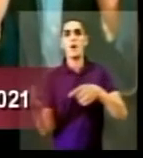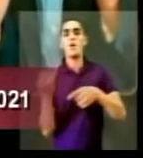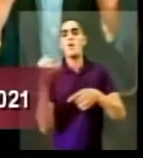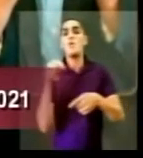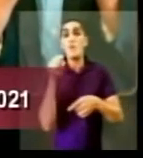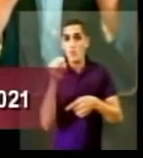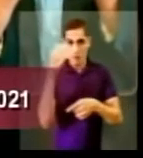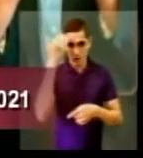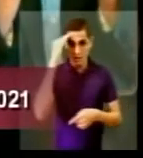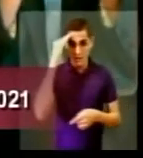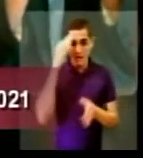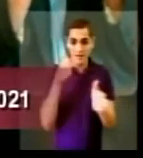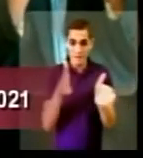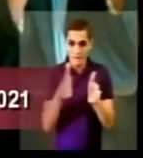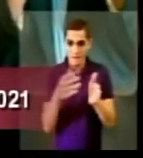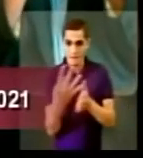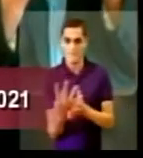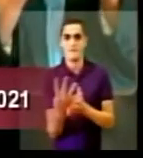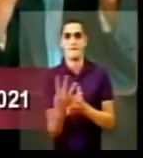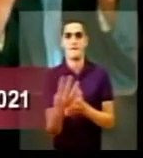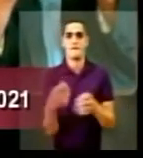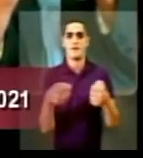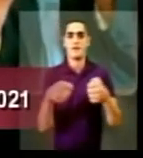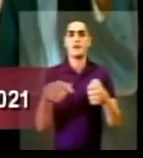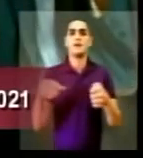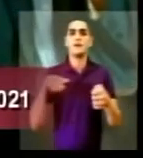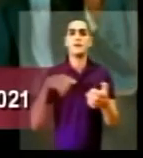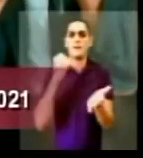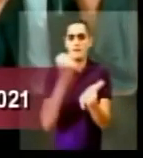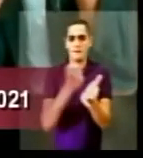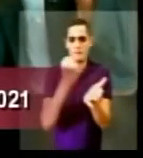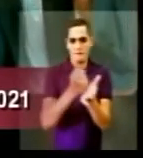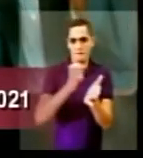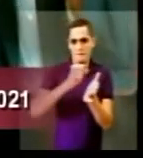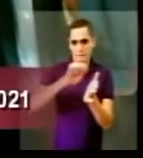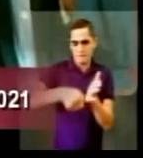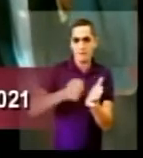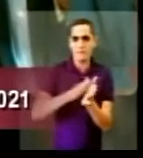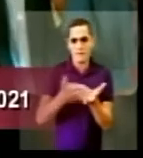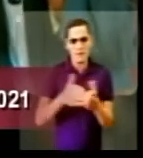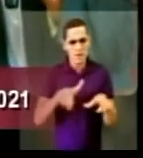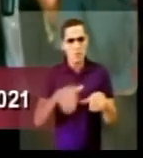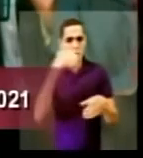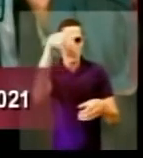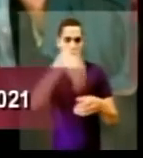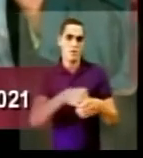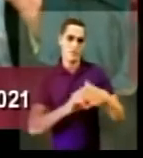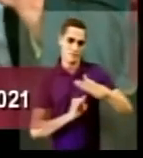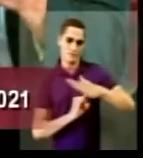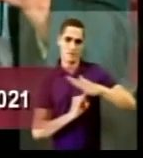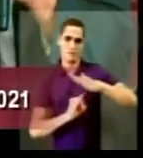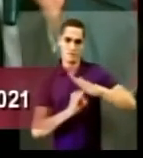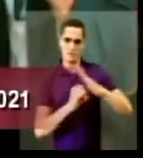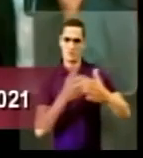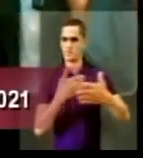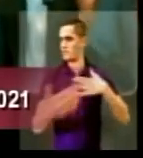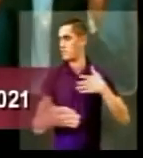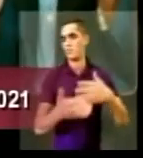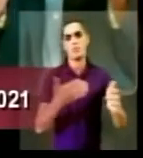que nessa fase ele tinha que ter vínculo com uma instituição de